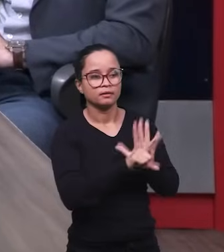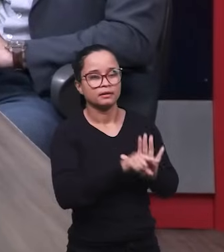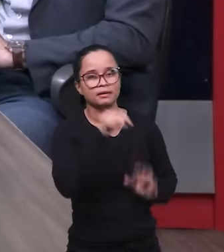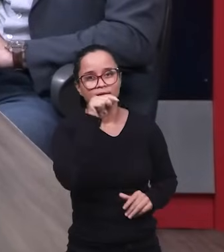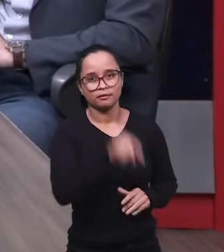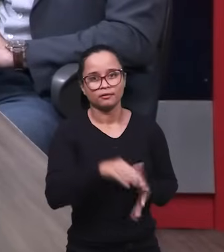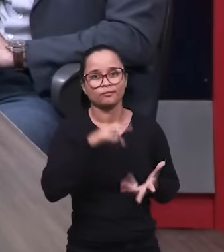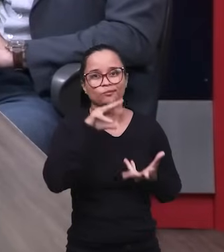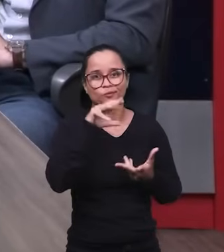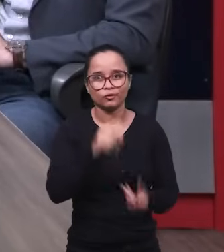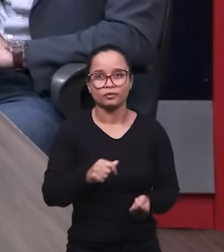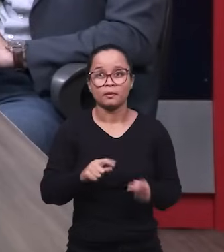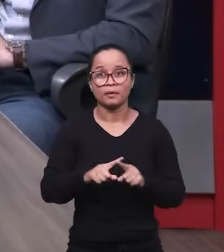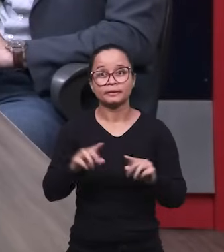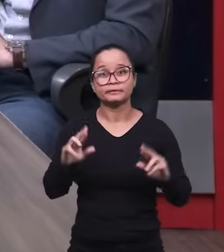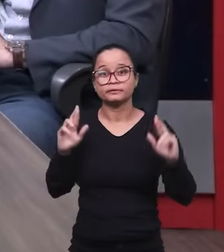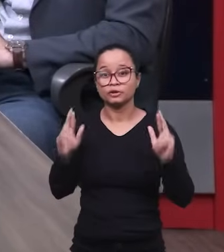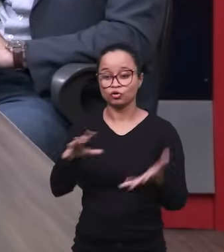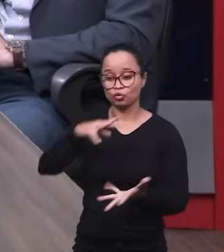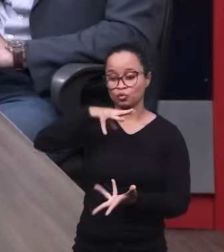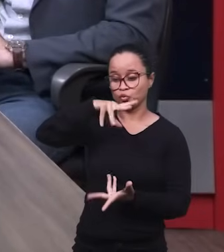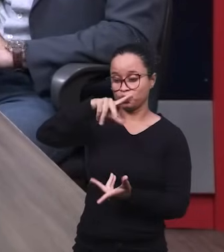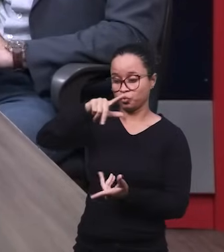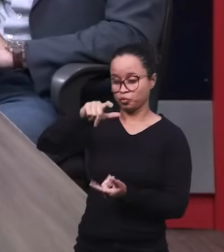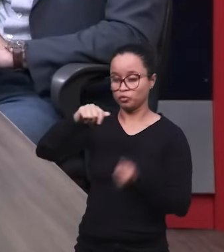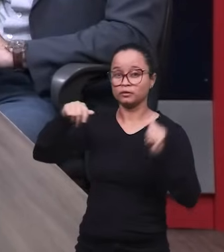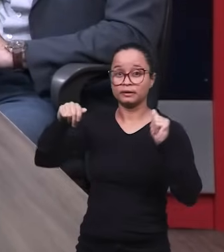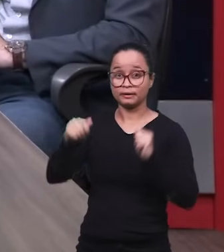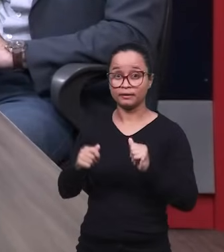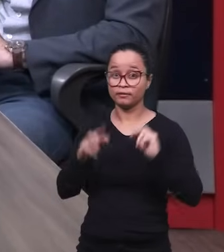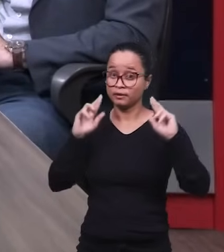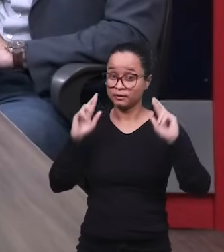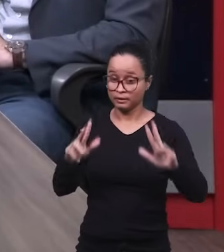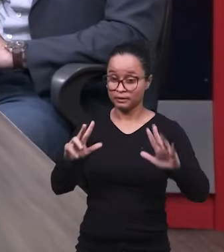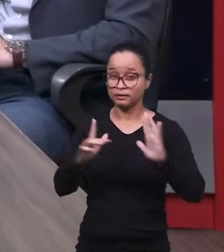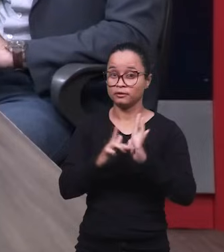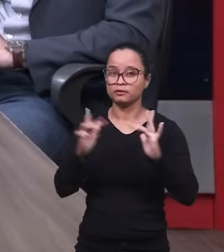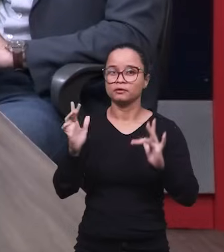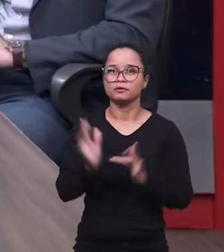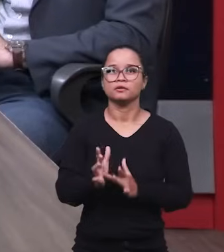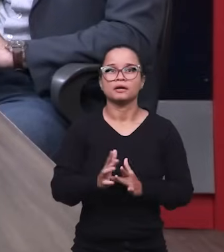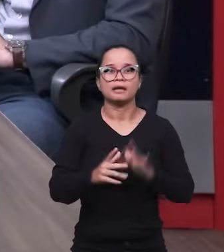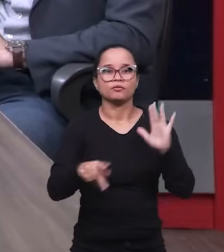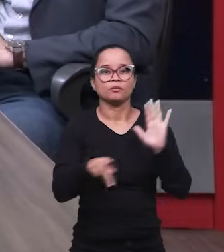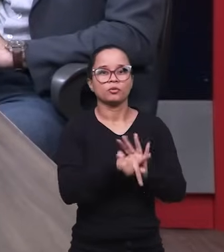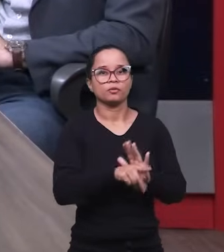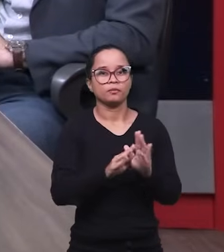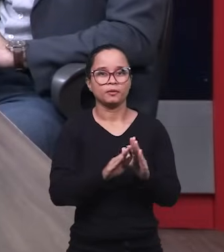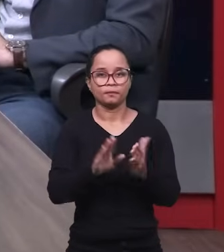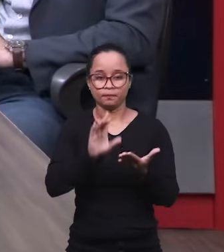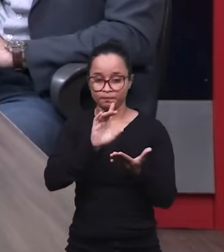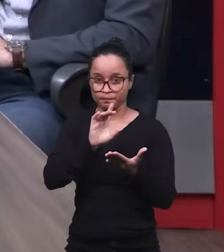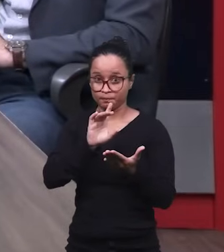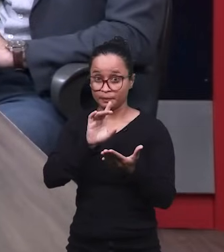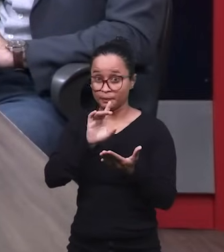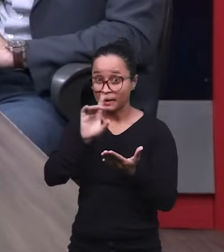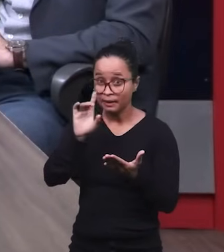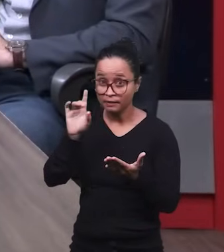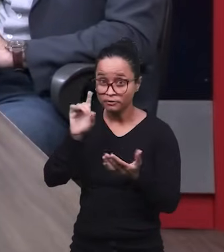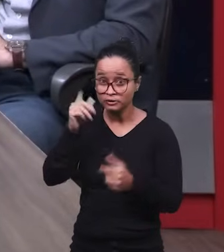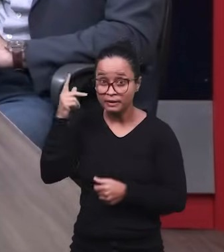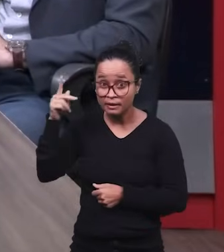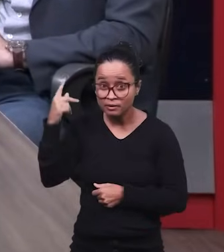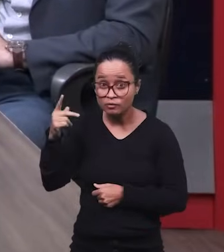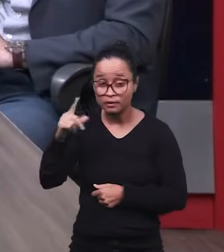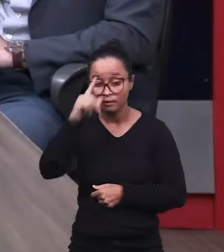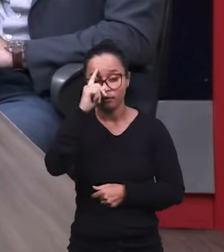dessa. Pelo contrário, todo o universo que estava à volta de Jesus estava sujeito à sua própria palavra. Por isso ele falava: